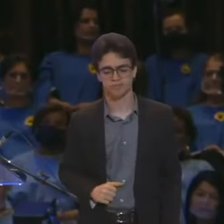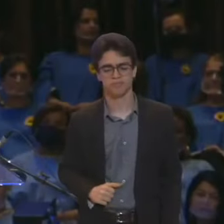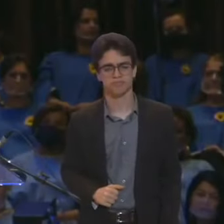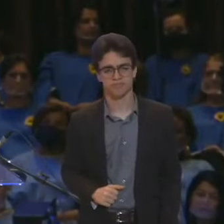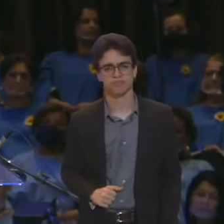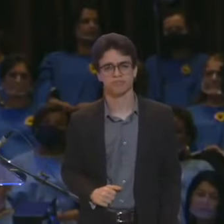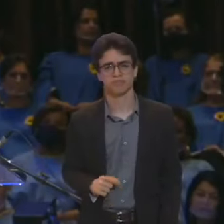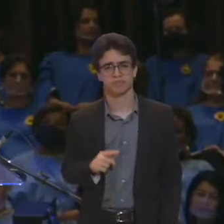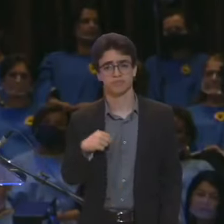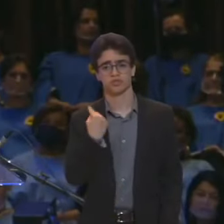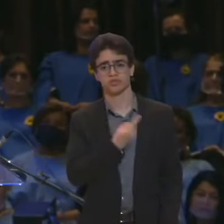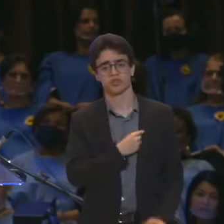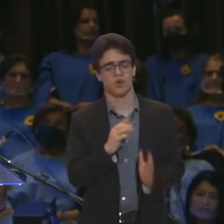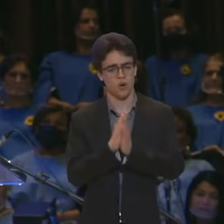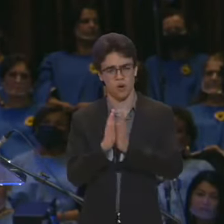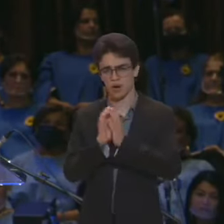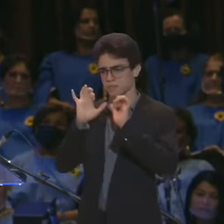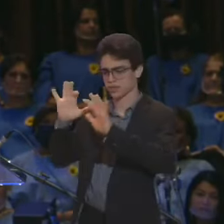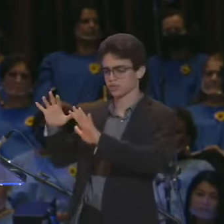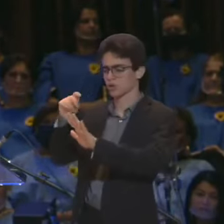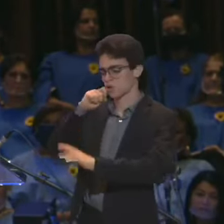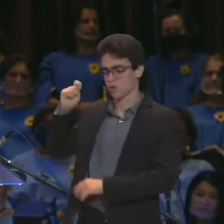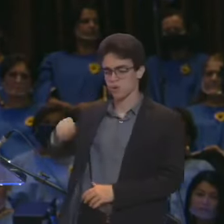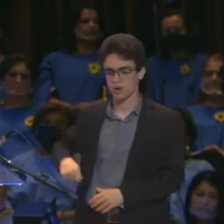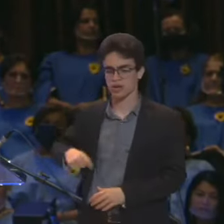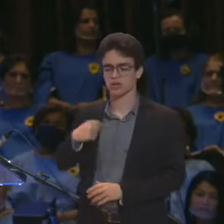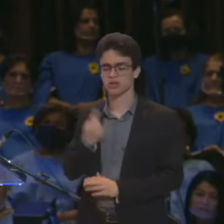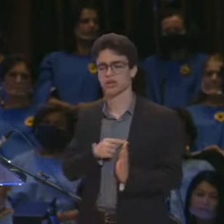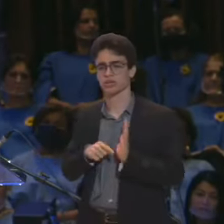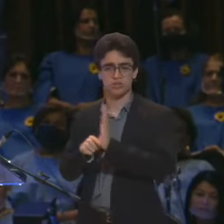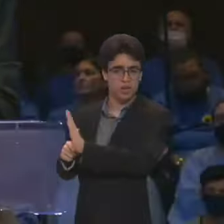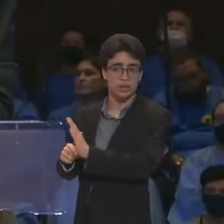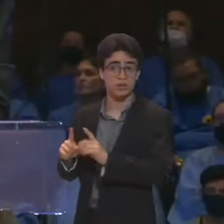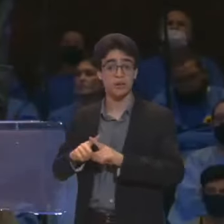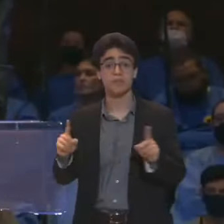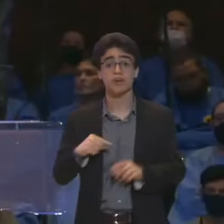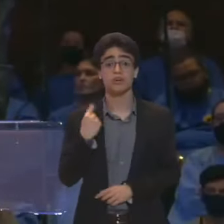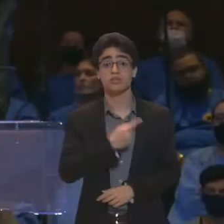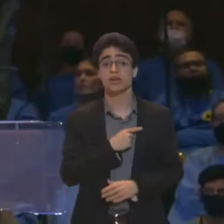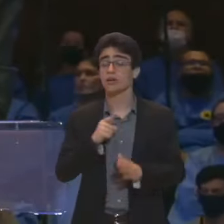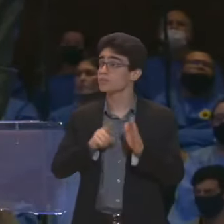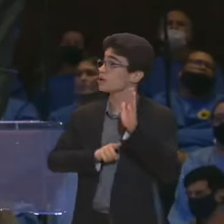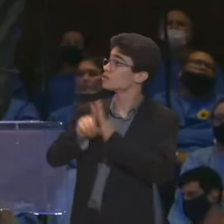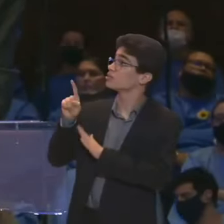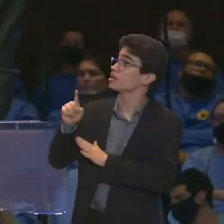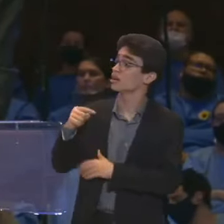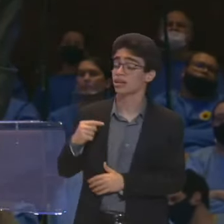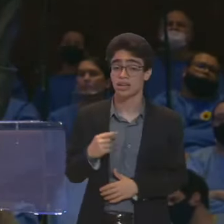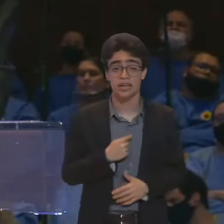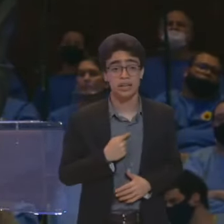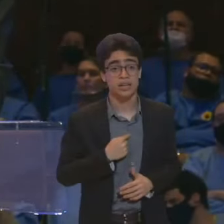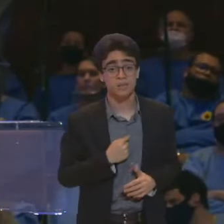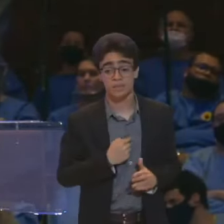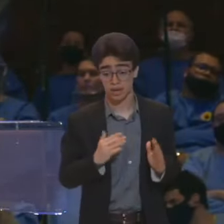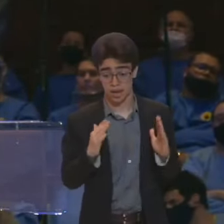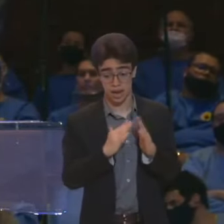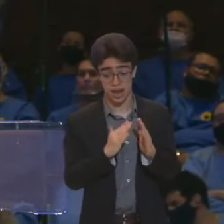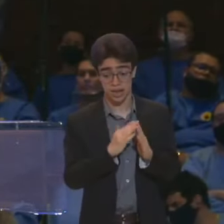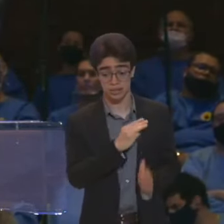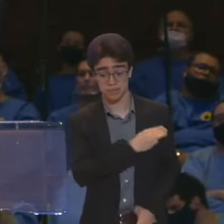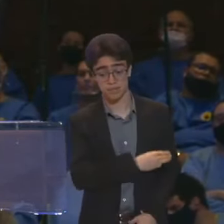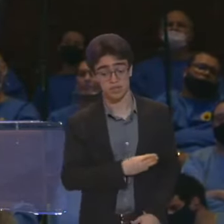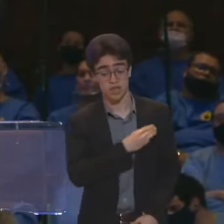A gente está orando pela Ucrânia, a gente está ajudando a Ucrânia, mas a gente tem que perguntar: na minha casa missionária, na